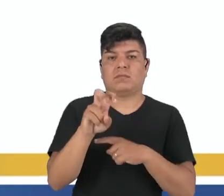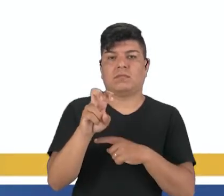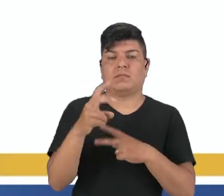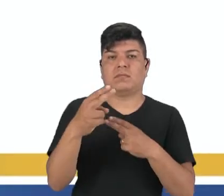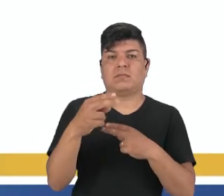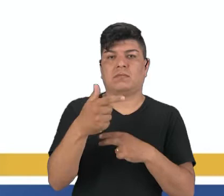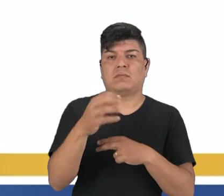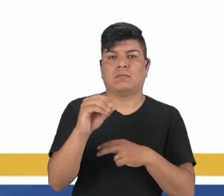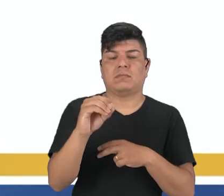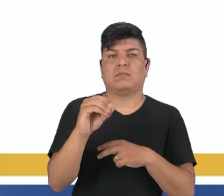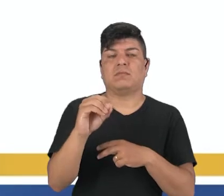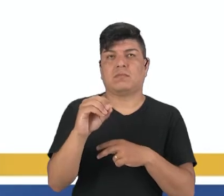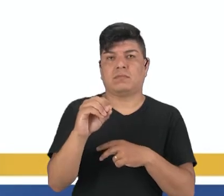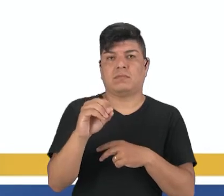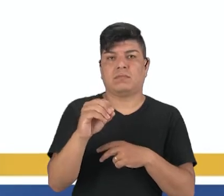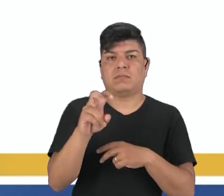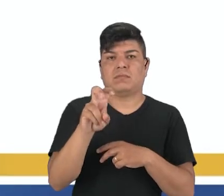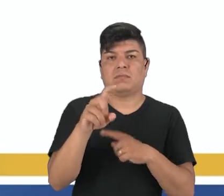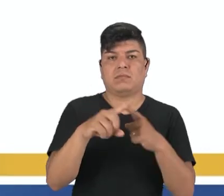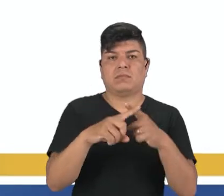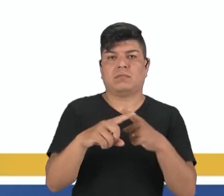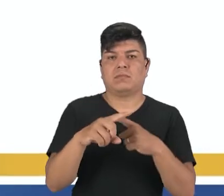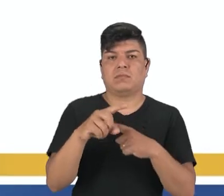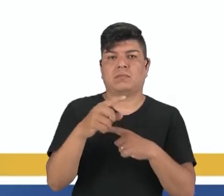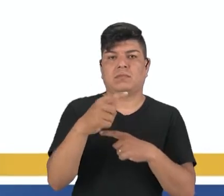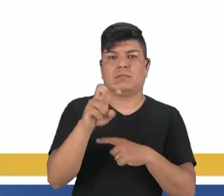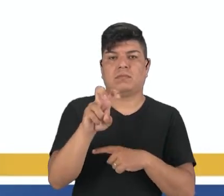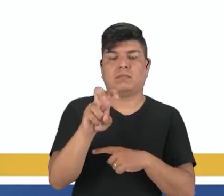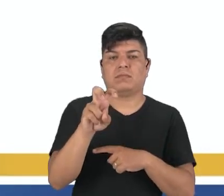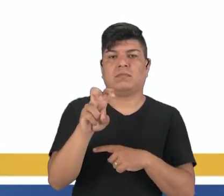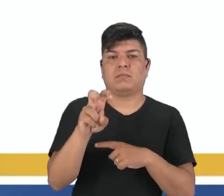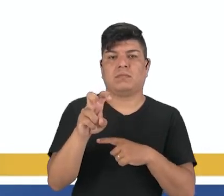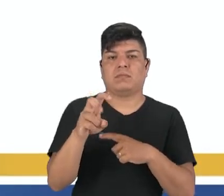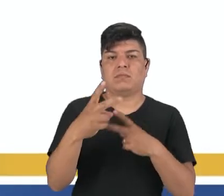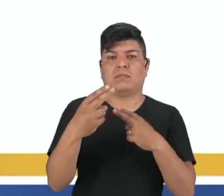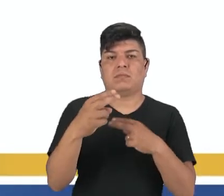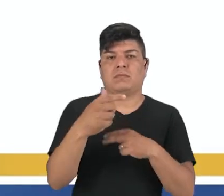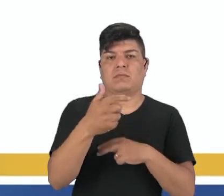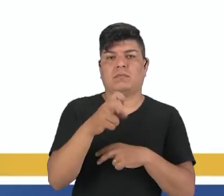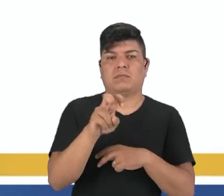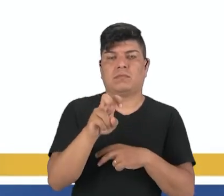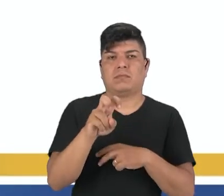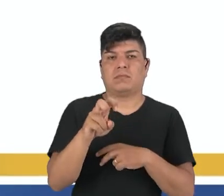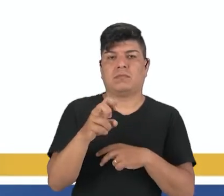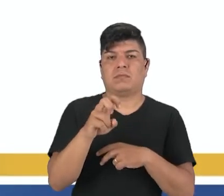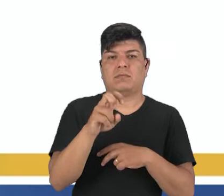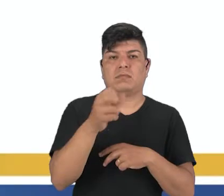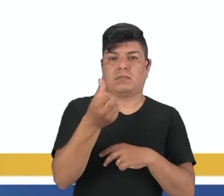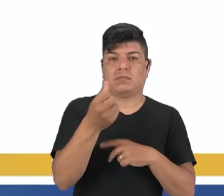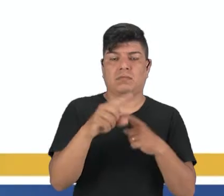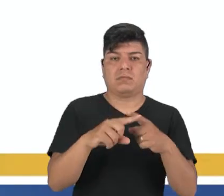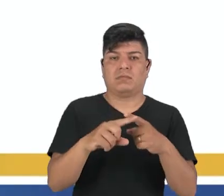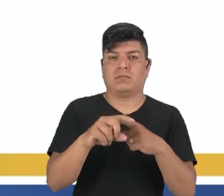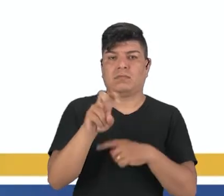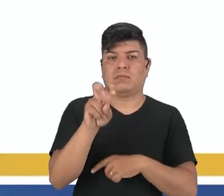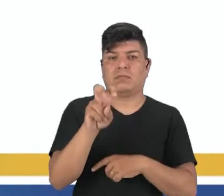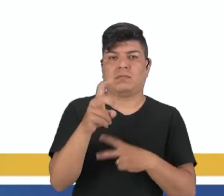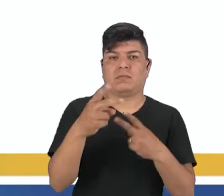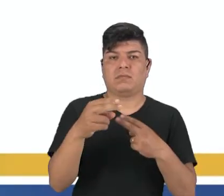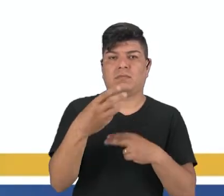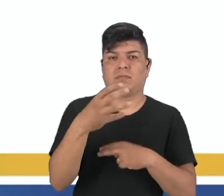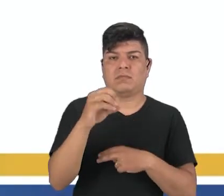número 5, 20. Cinco vezes o número 5, 25. Seis vezes o número